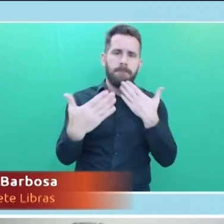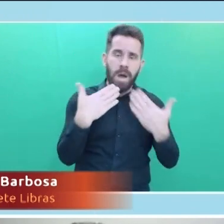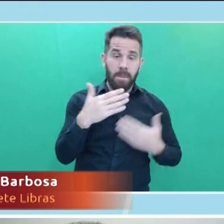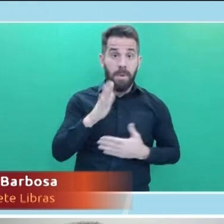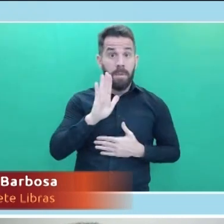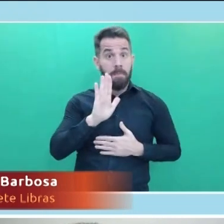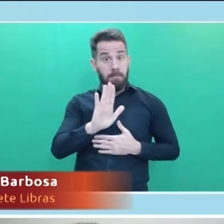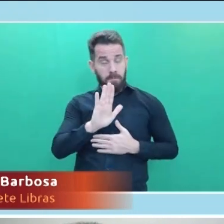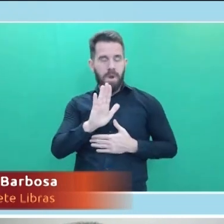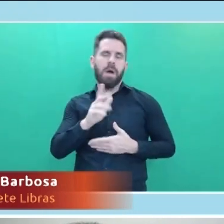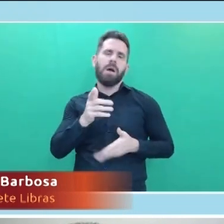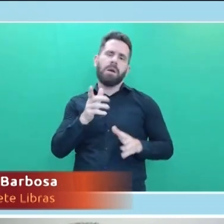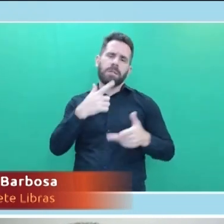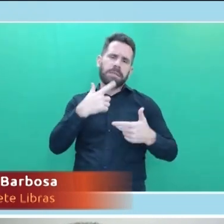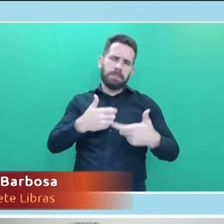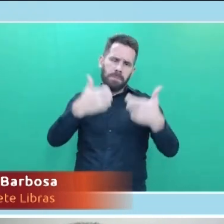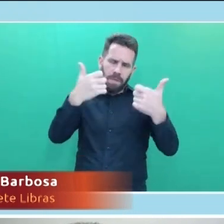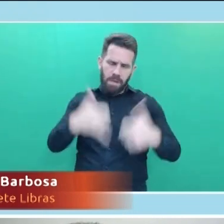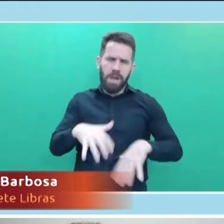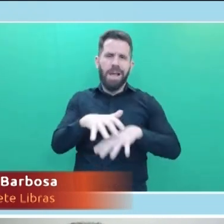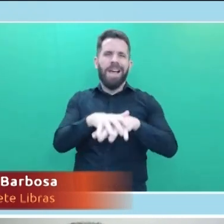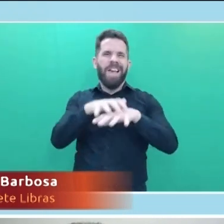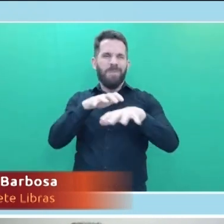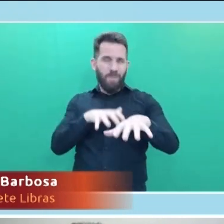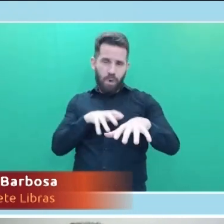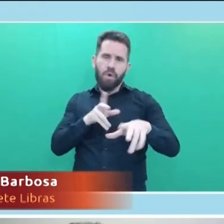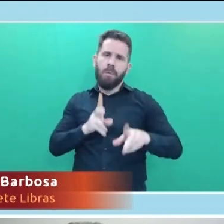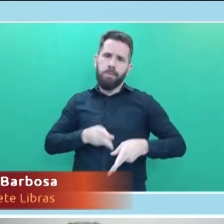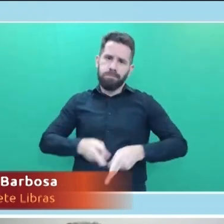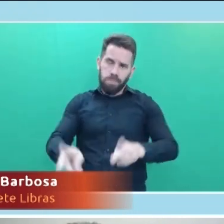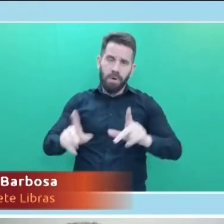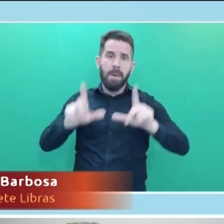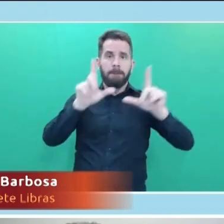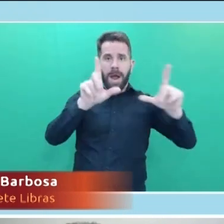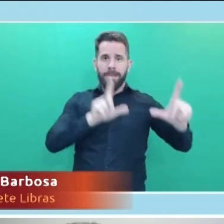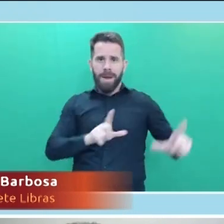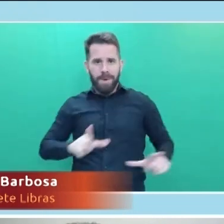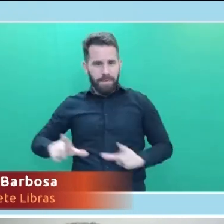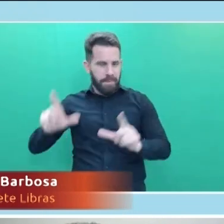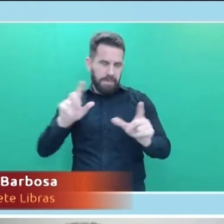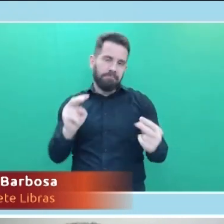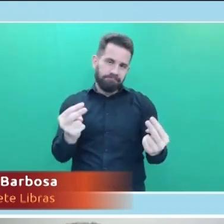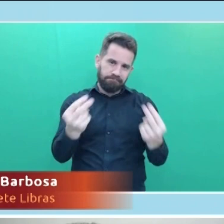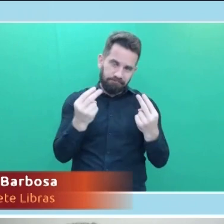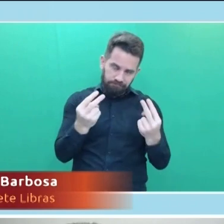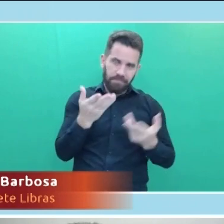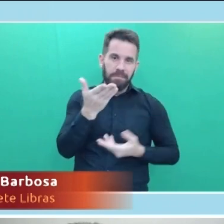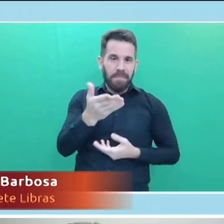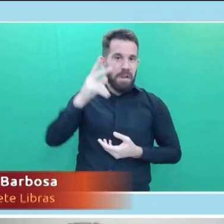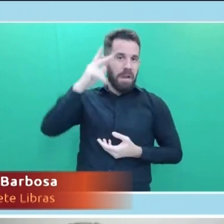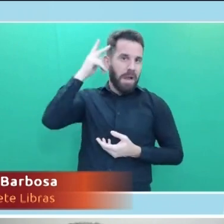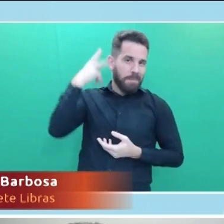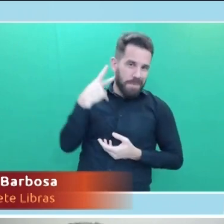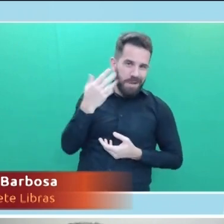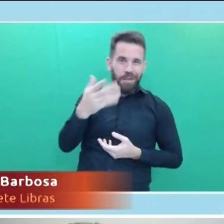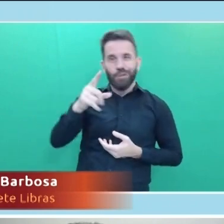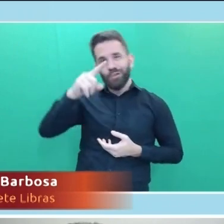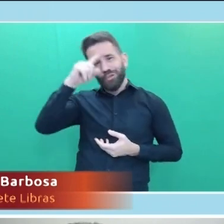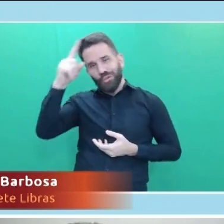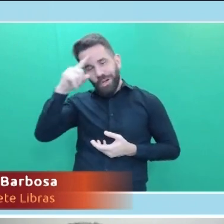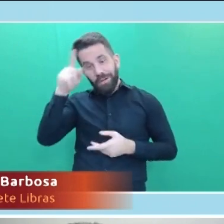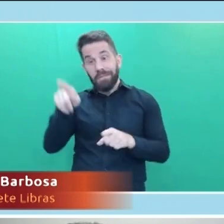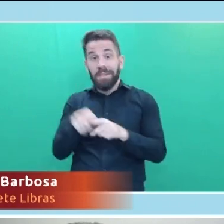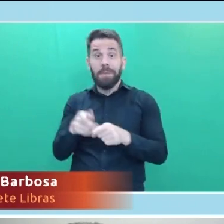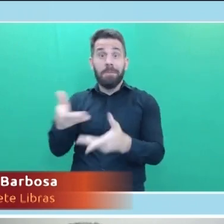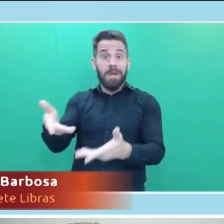em formato remoto e por isso você nos vê em diferentes janelas na sua tela. Eu em uma janelinha, professor Diego em outra e os nossos